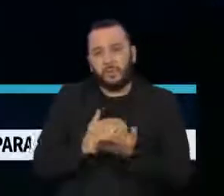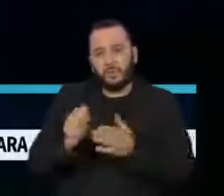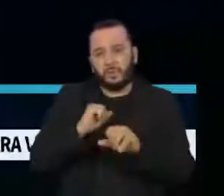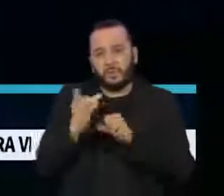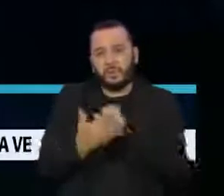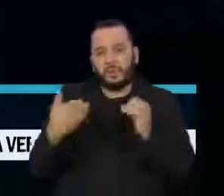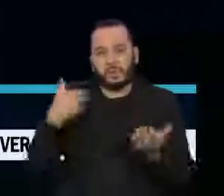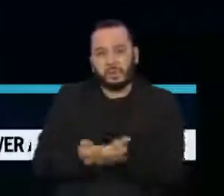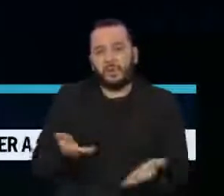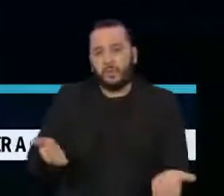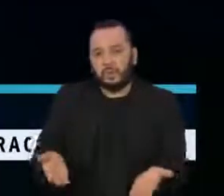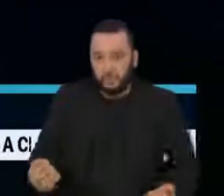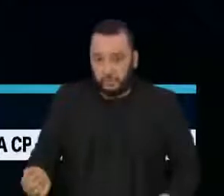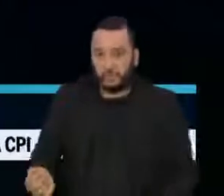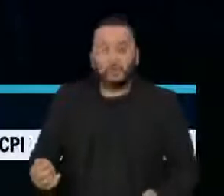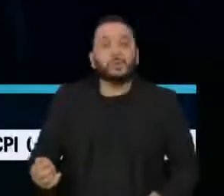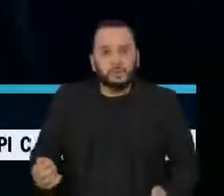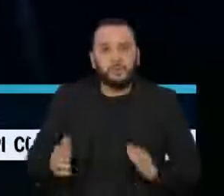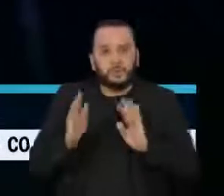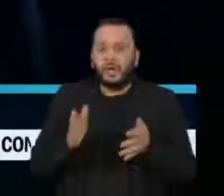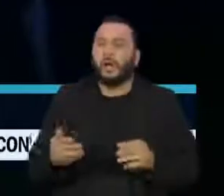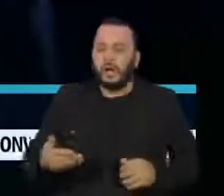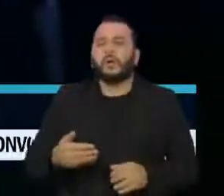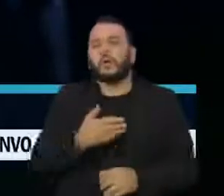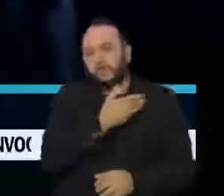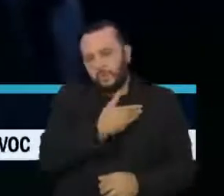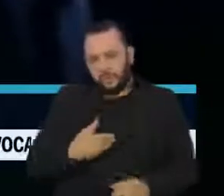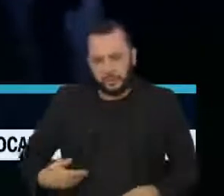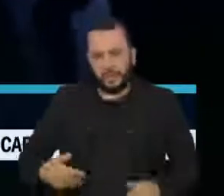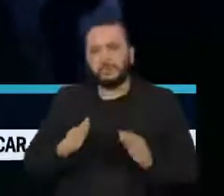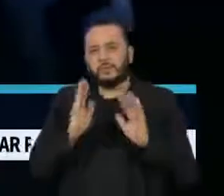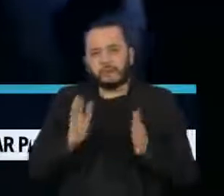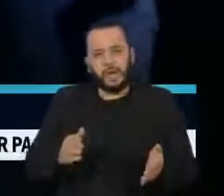o Itamaraty, o governo envolveu os indígenas desde o início da pandemia na